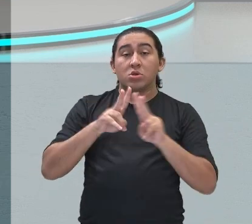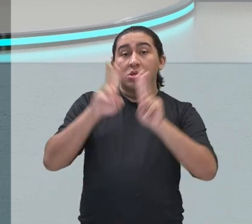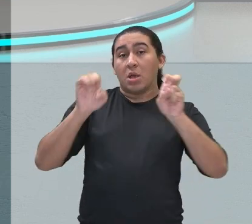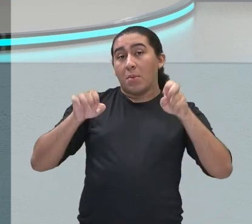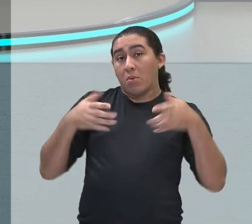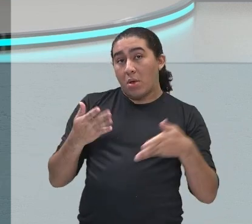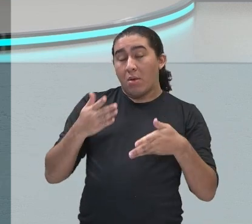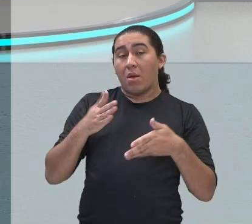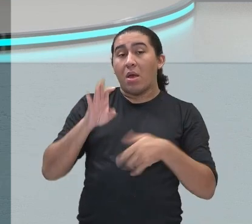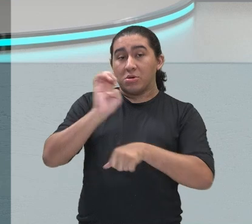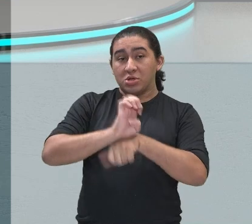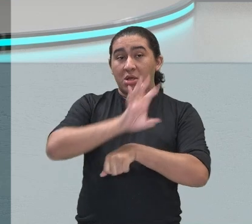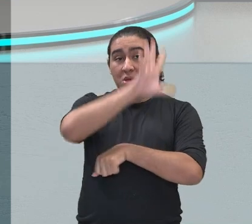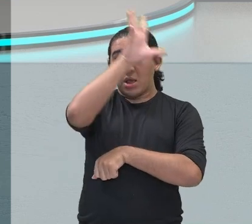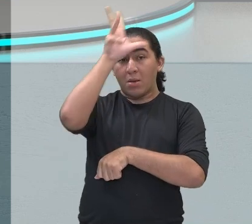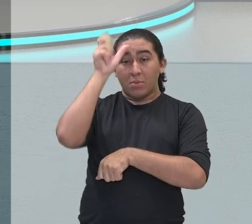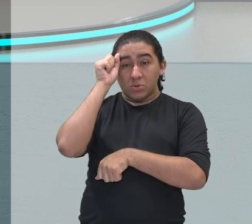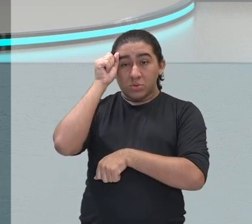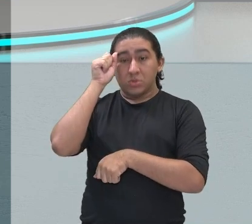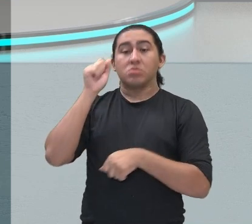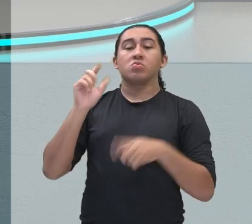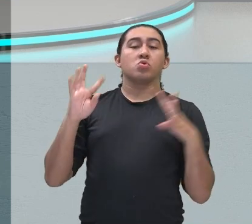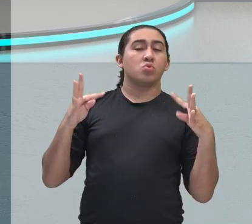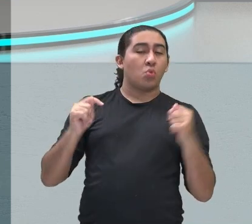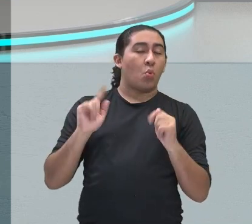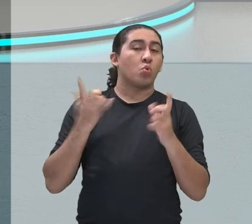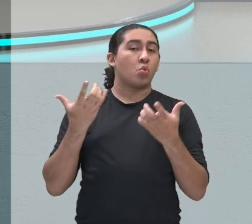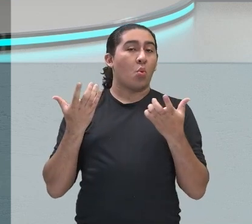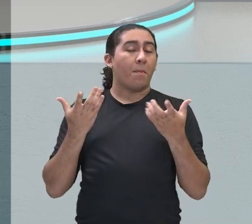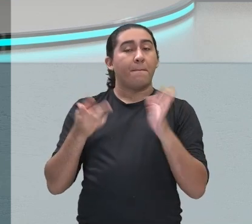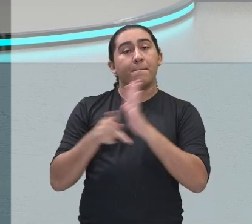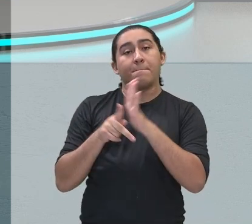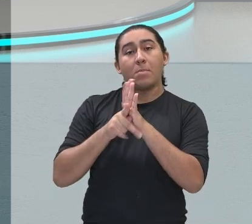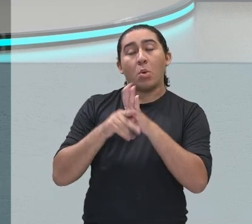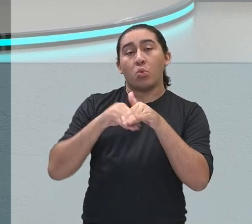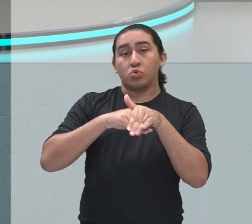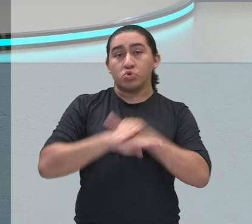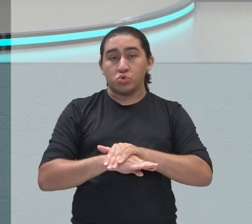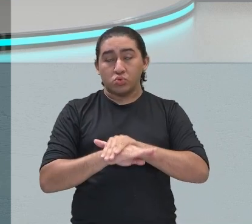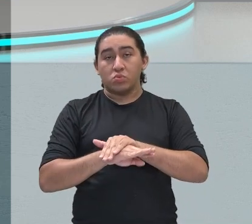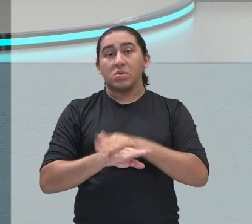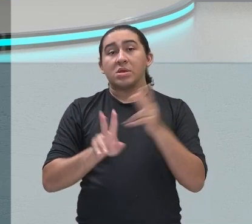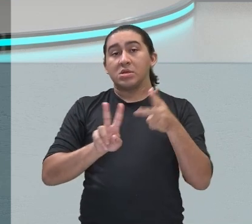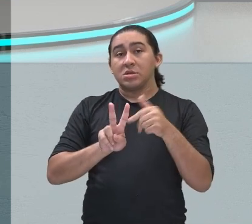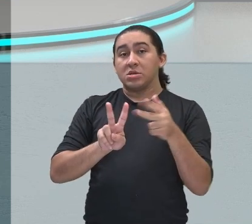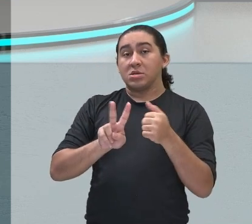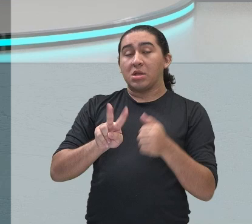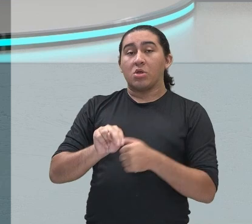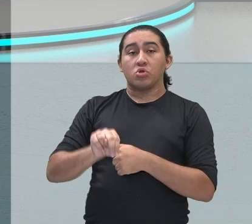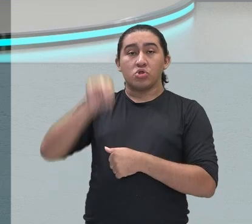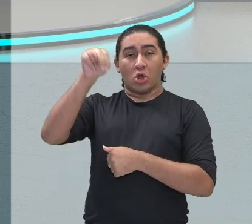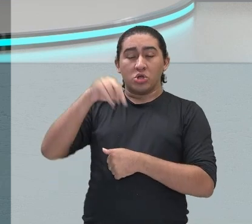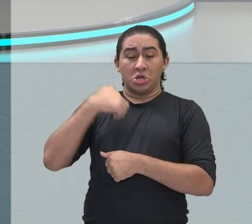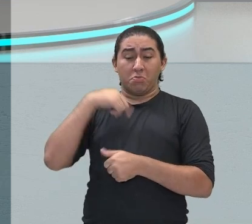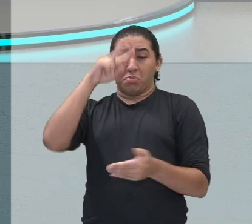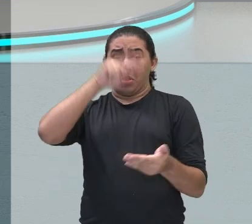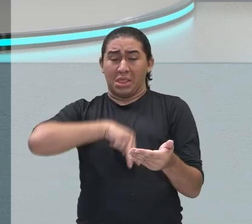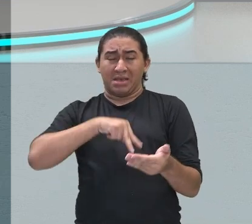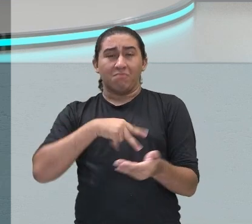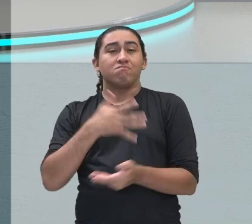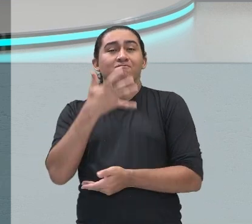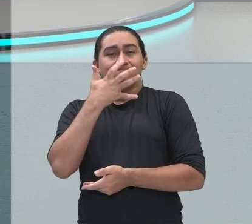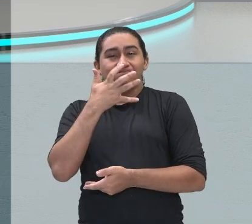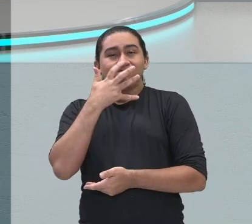os amazonenses, todos os costumes indígenas aqui do norte. Quando eu li, eu fiquei encantada,